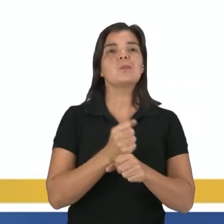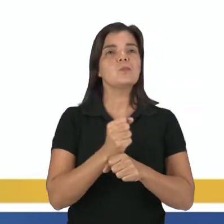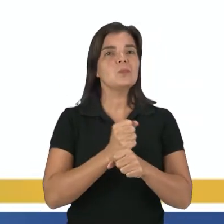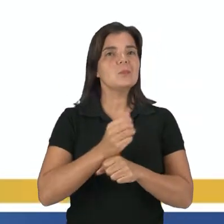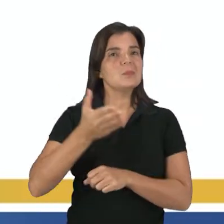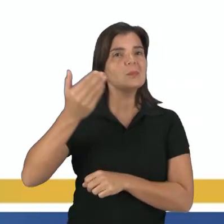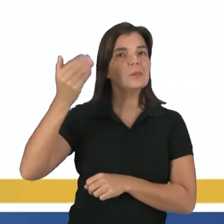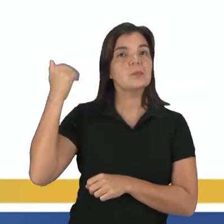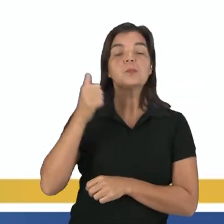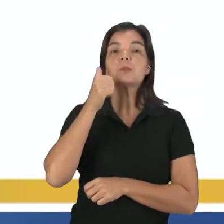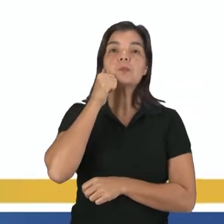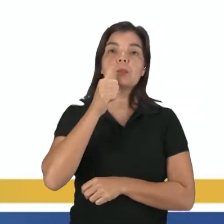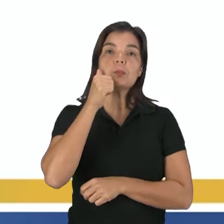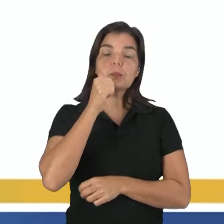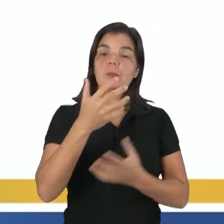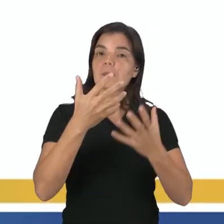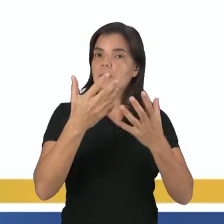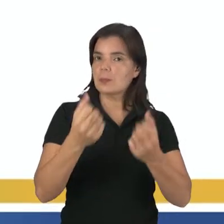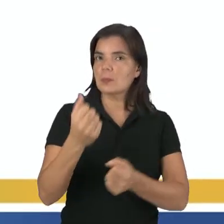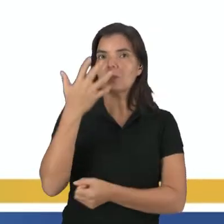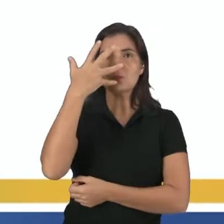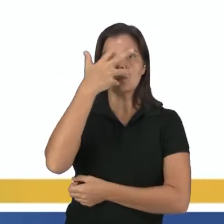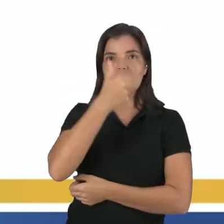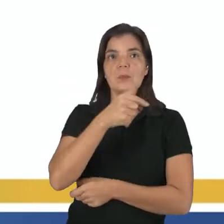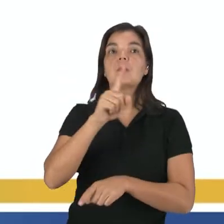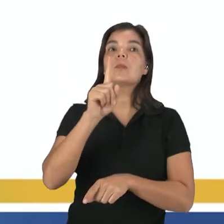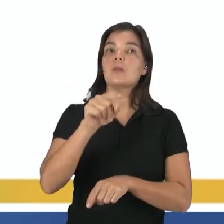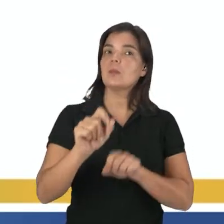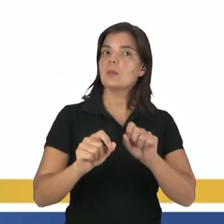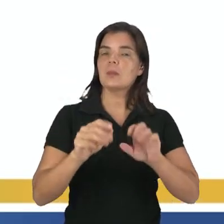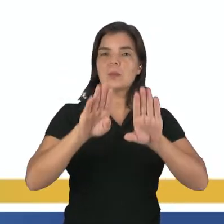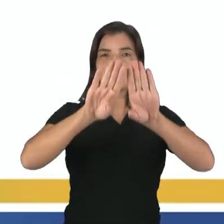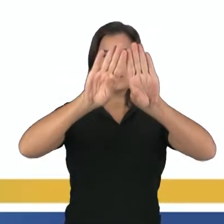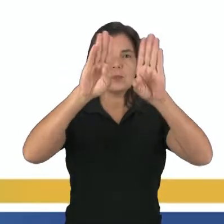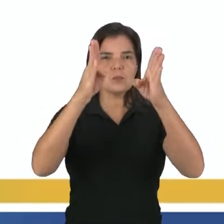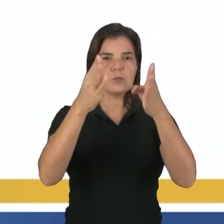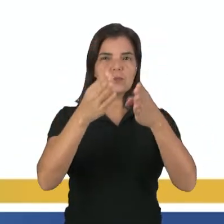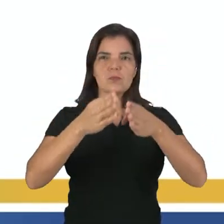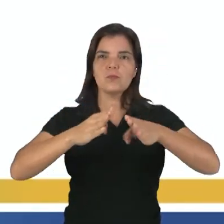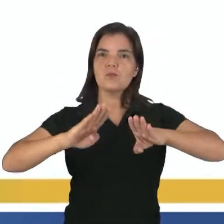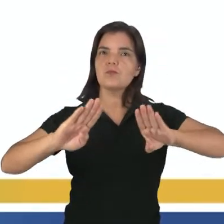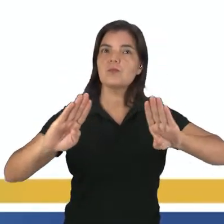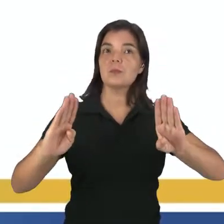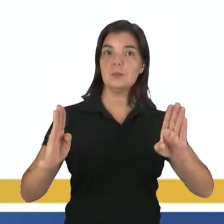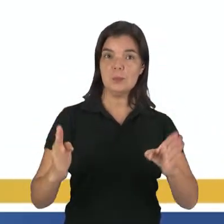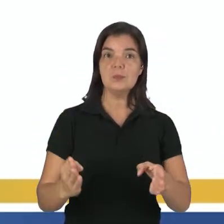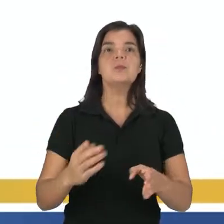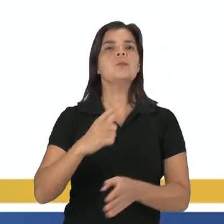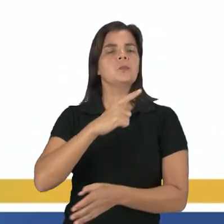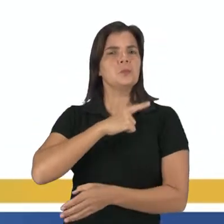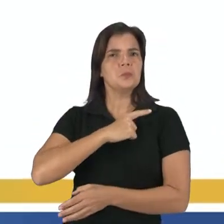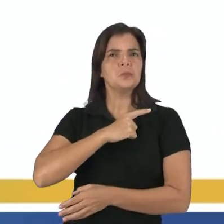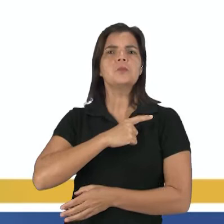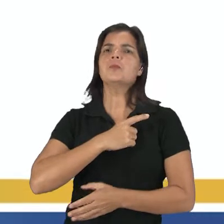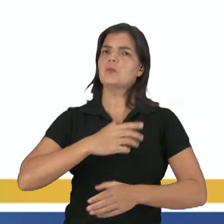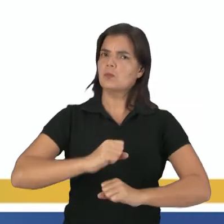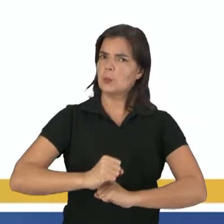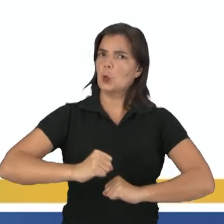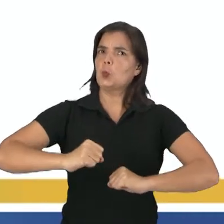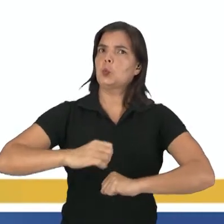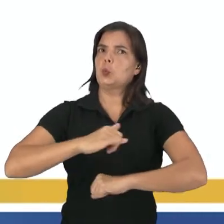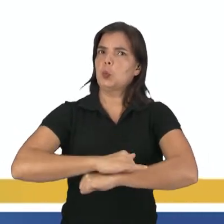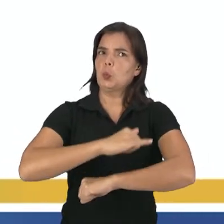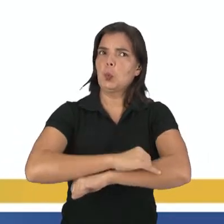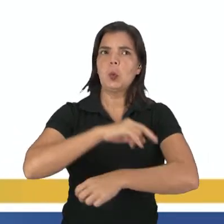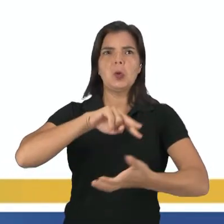Há algumas décadas, uma mulher considerada bonita era aquela que esbanjava curvas. Ter um corpo mais cheio